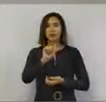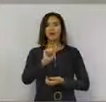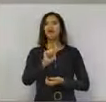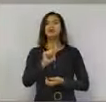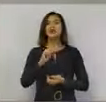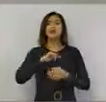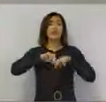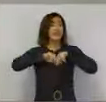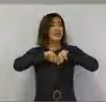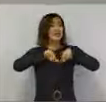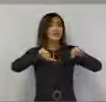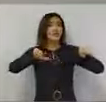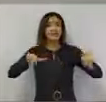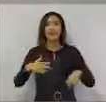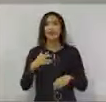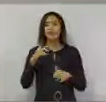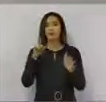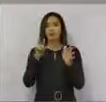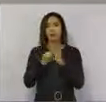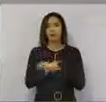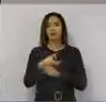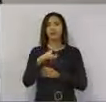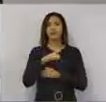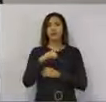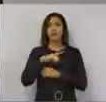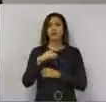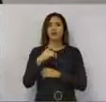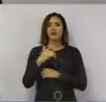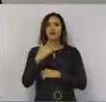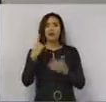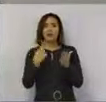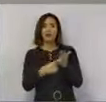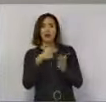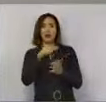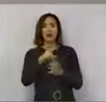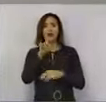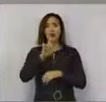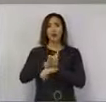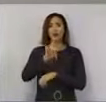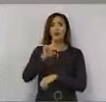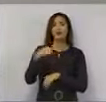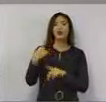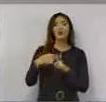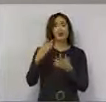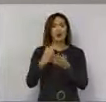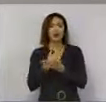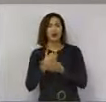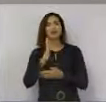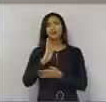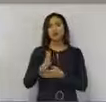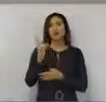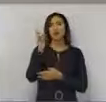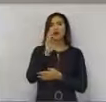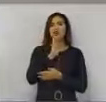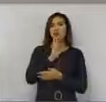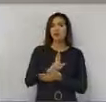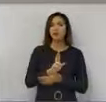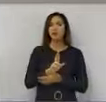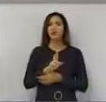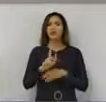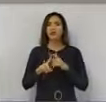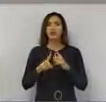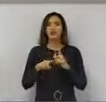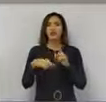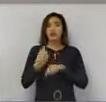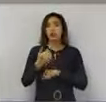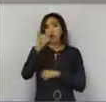série de perguntas, então eu vou combinar aqui um bate-bola com o doutor De Angelis, até porque algumas já foram respondidas. Então ele vai avaliar